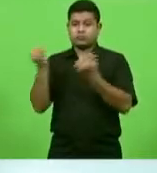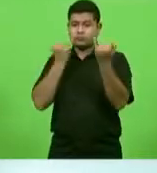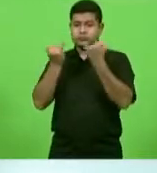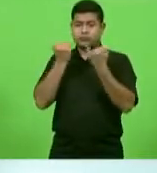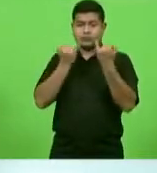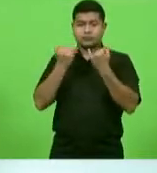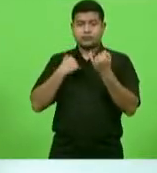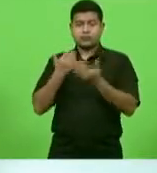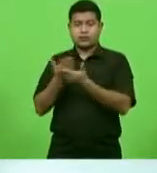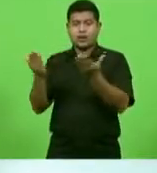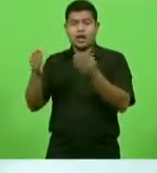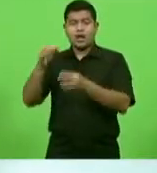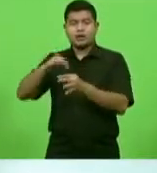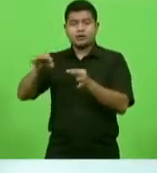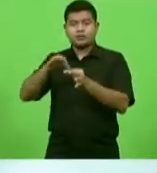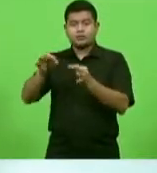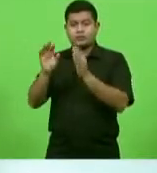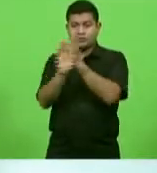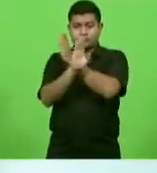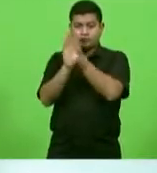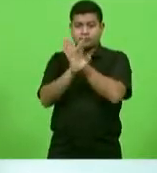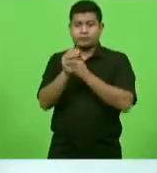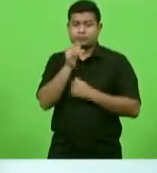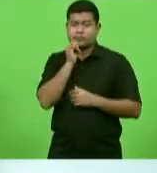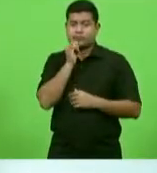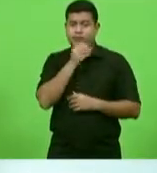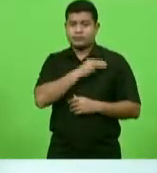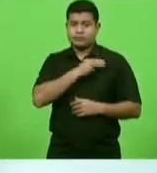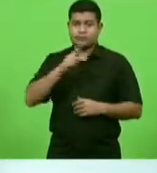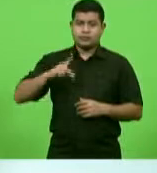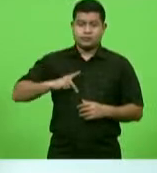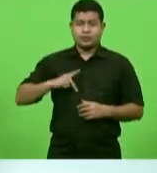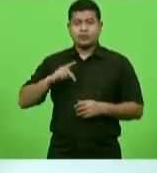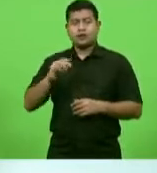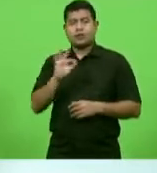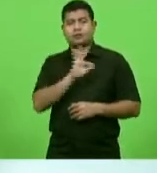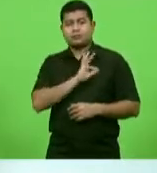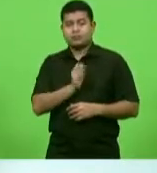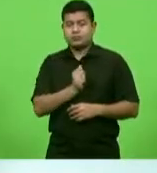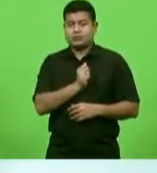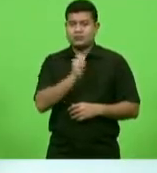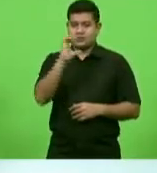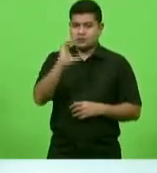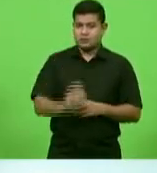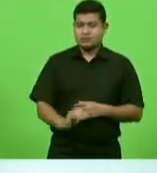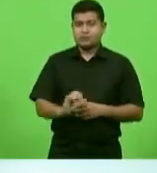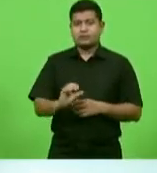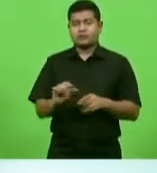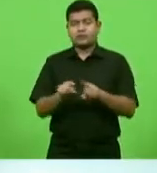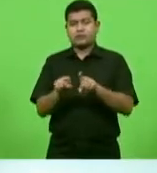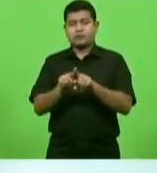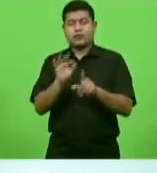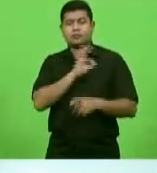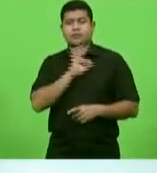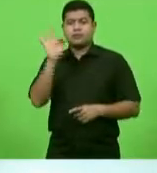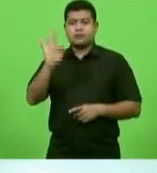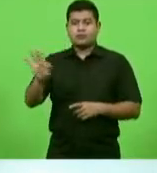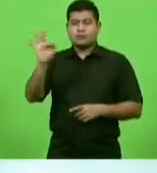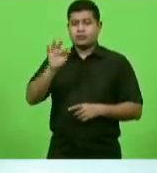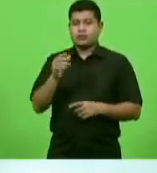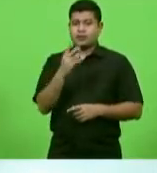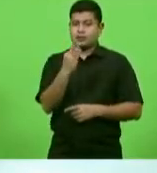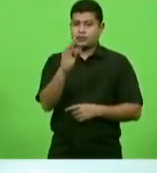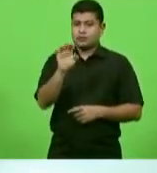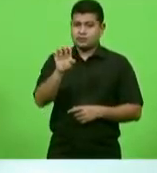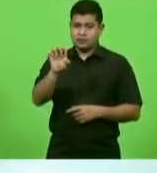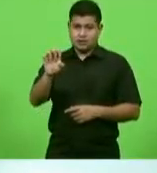órgãos de investigação, como o Ministério Público, Polícia Civil, Polícia Federal e Tribunal de Contas do